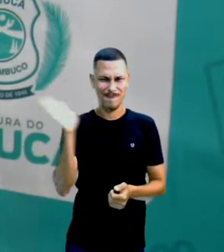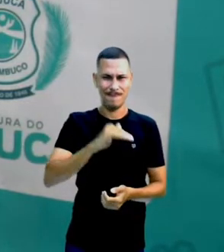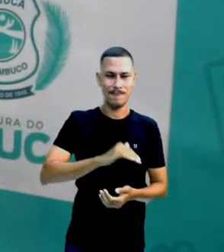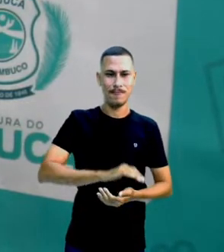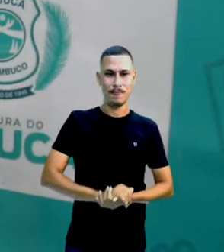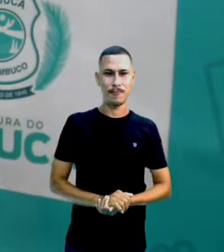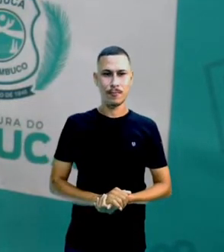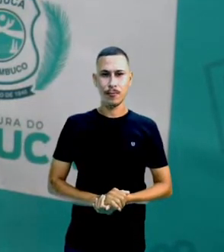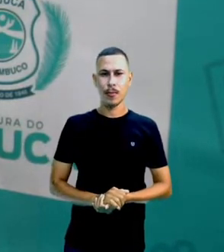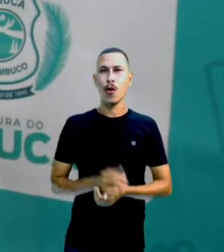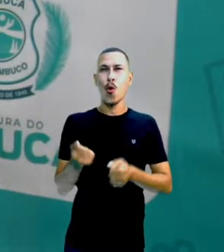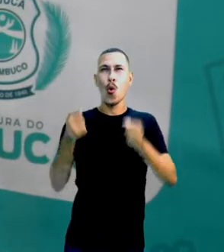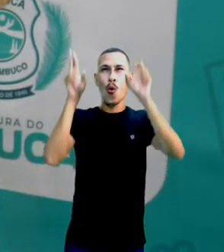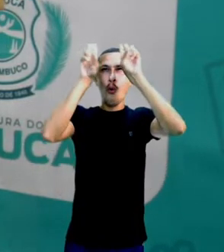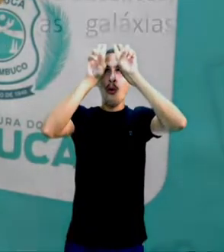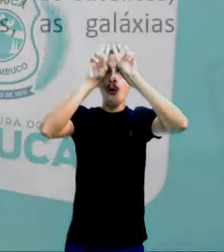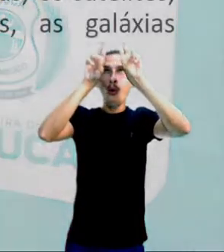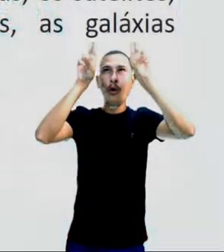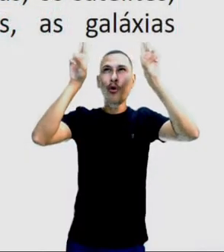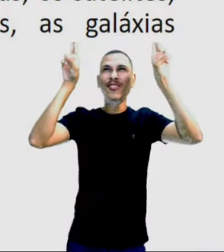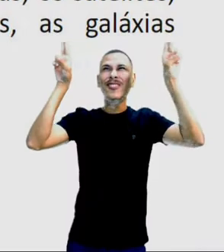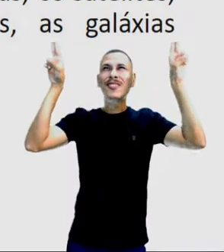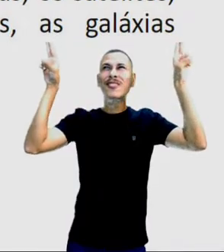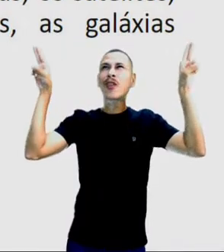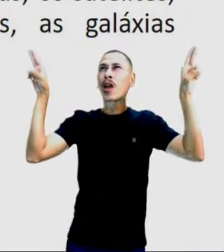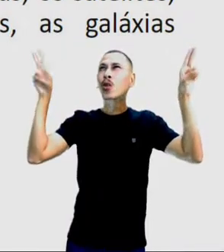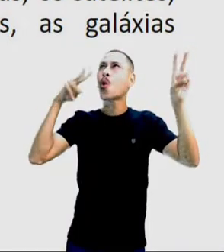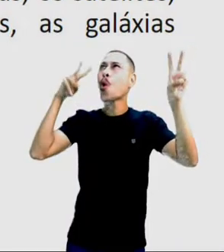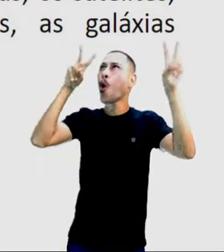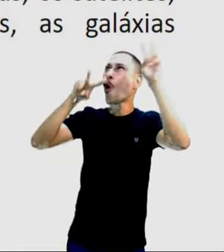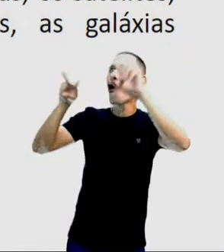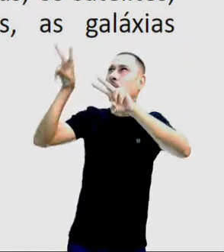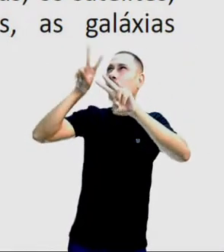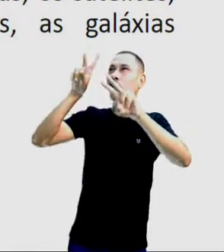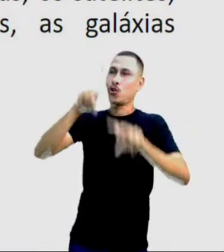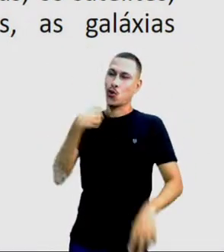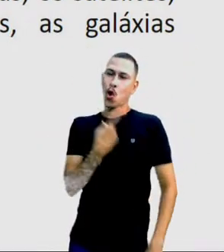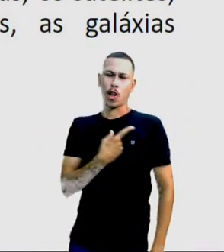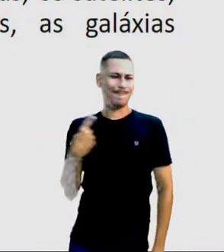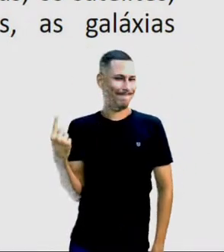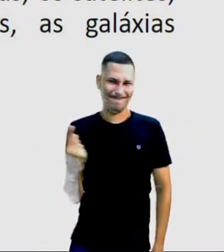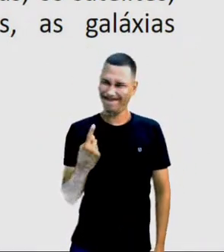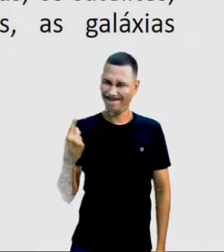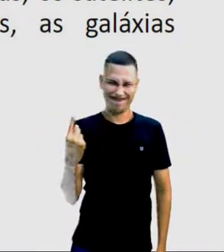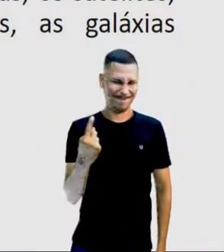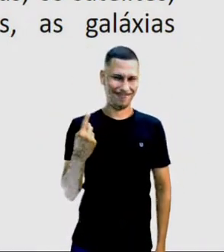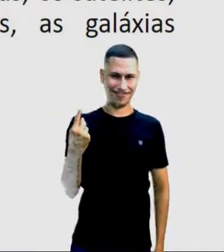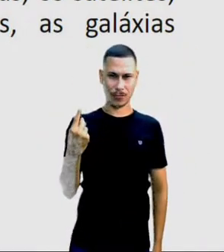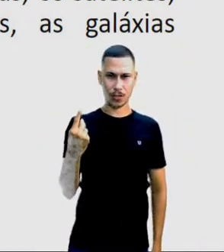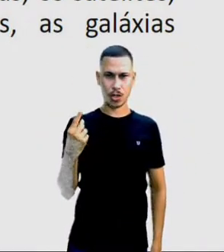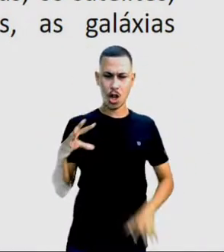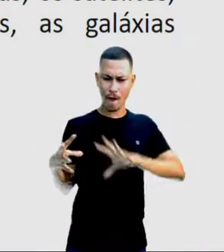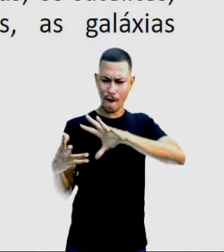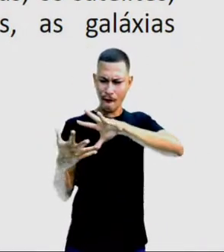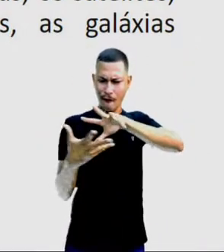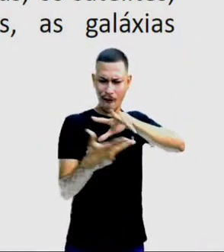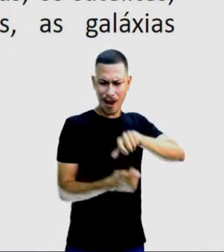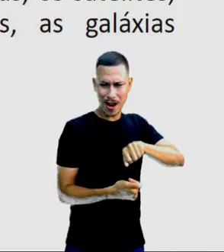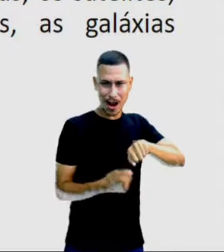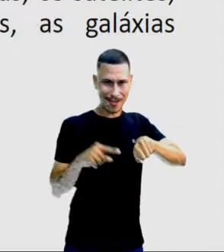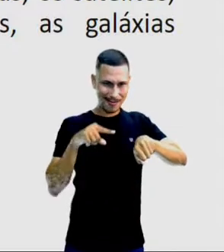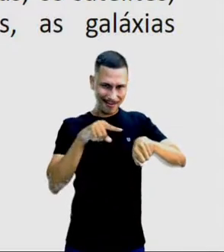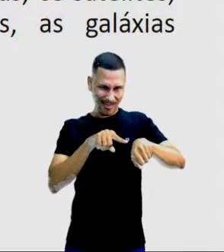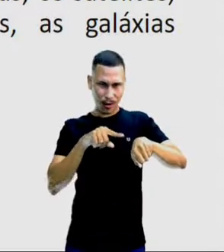Olha o nosso universo, quando a gente olha assim, nós não estamos sozinhos, então... A Terra não está sozinha